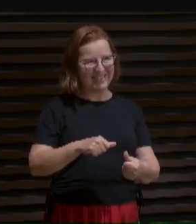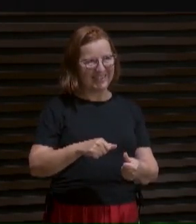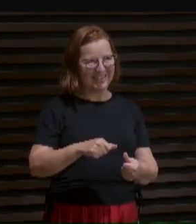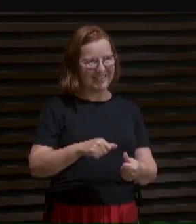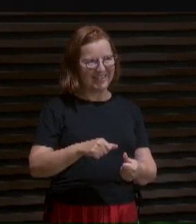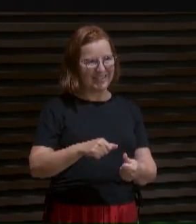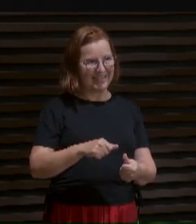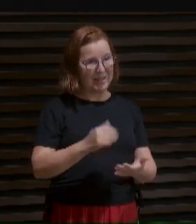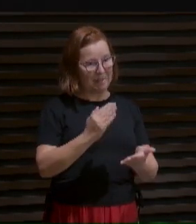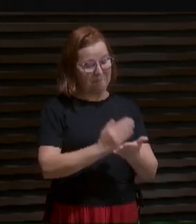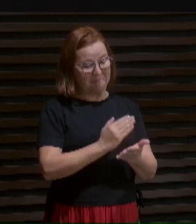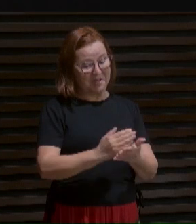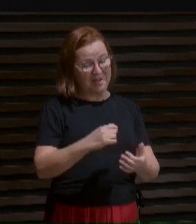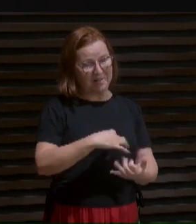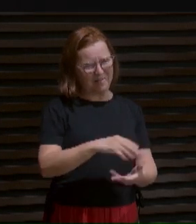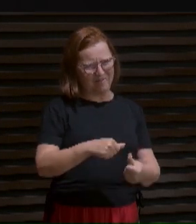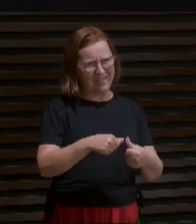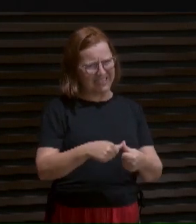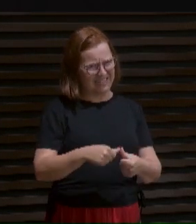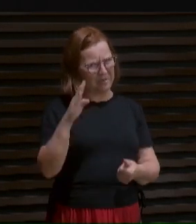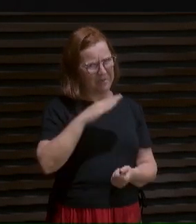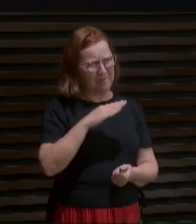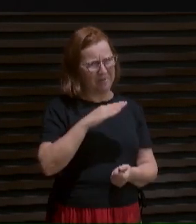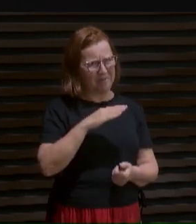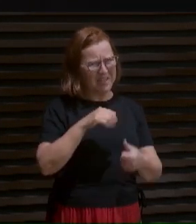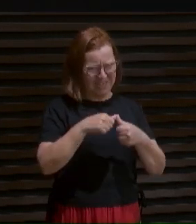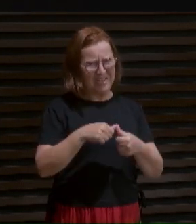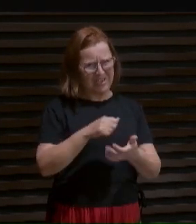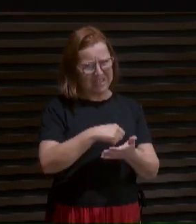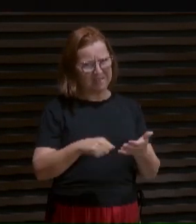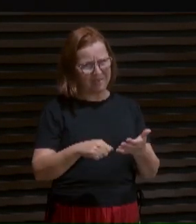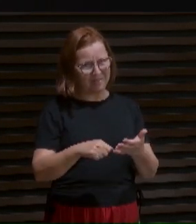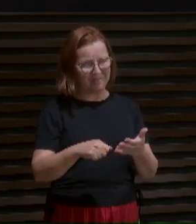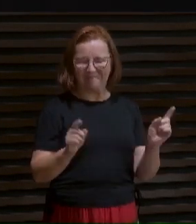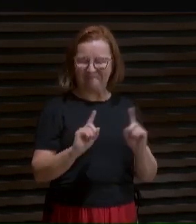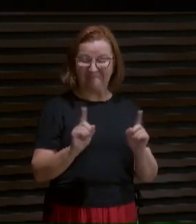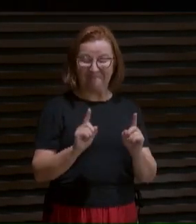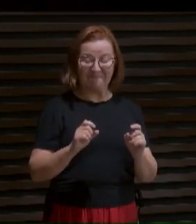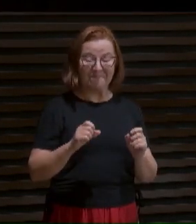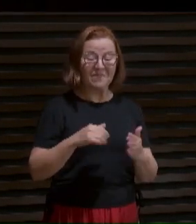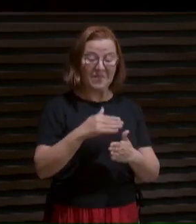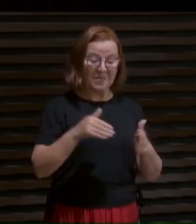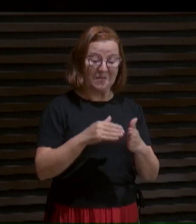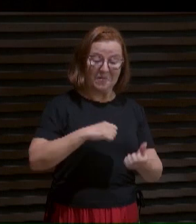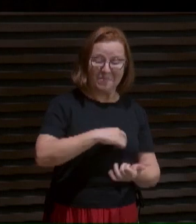metade do mundo jaz no maligno. Foi assim que disse? O mundo inteiro